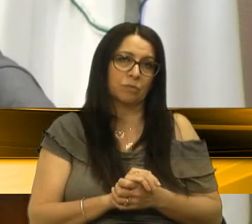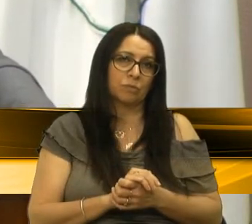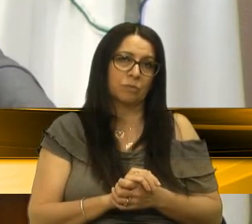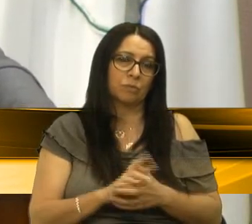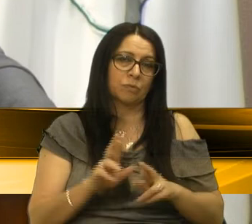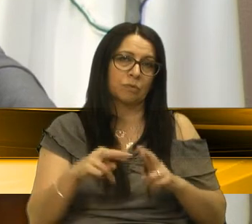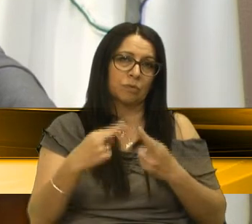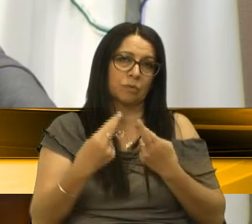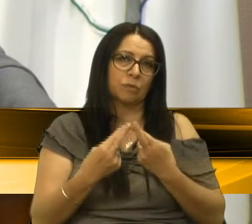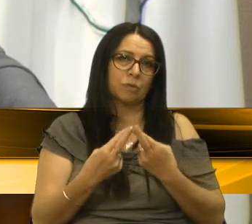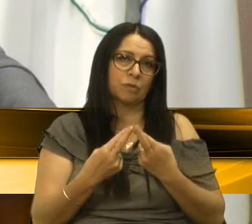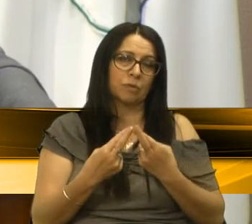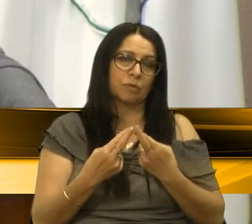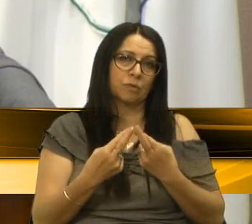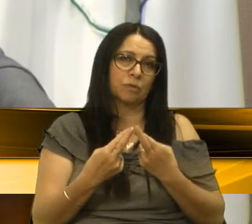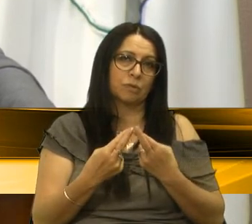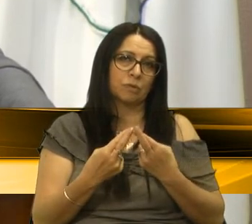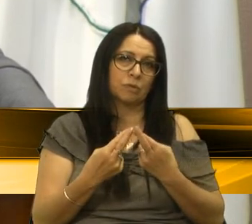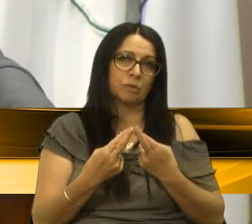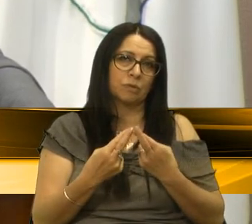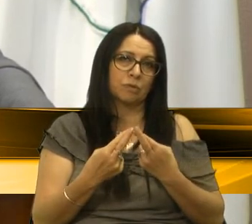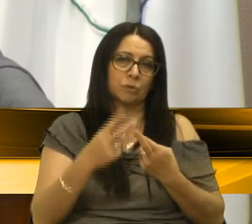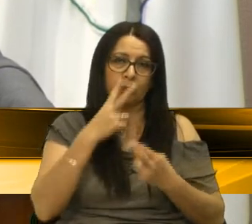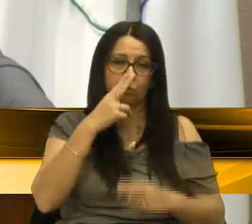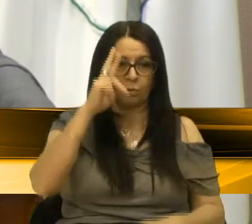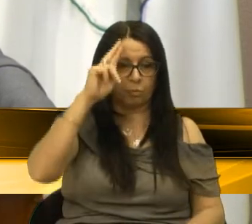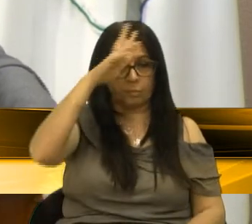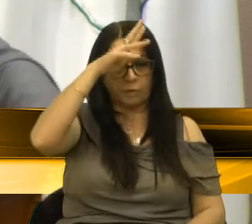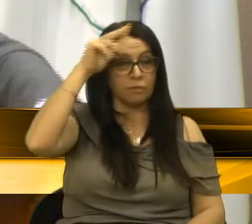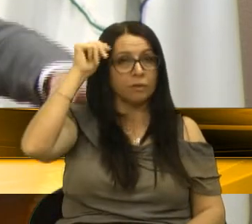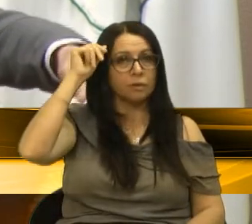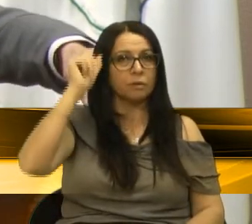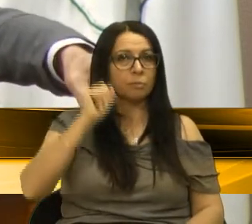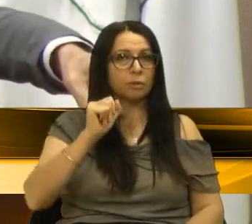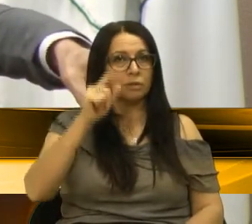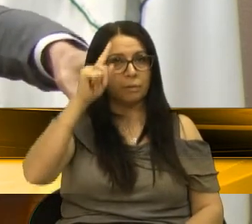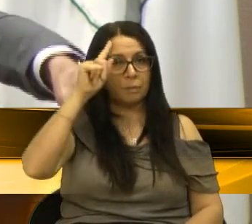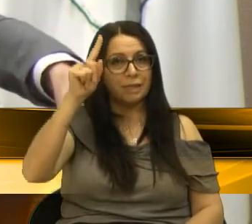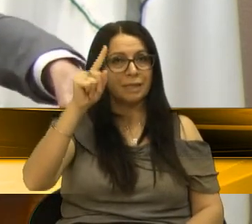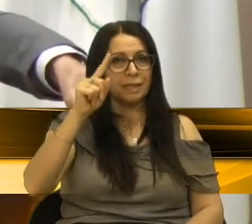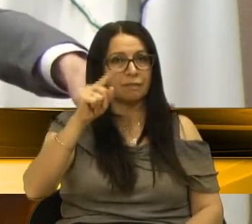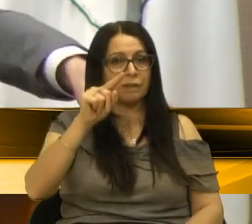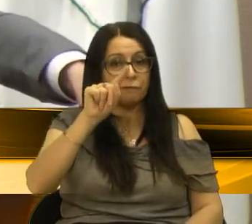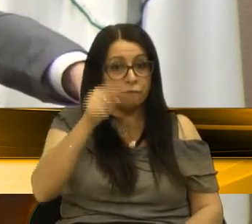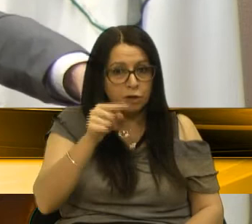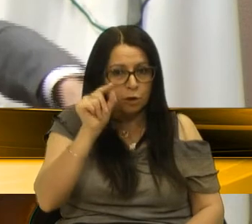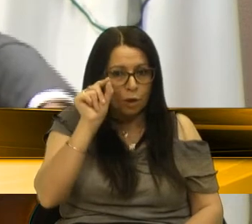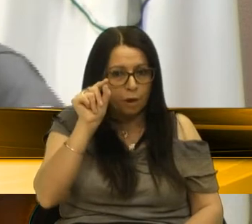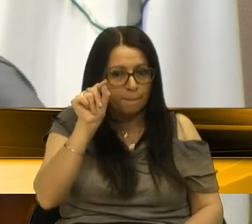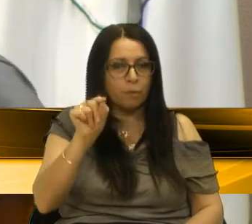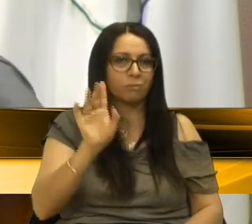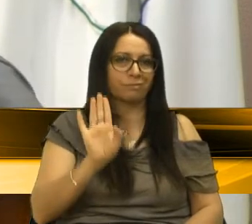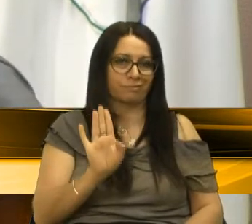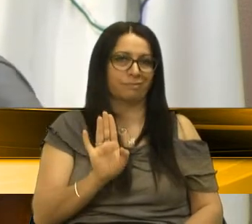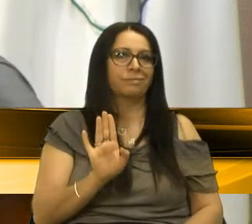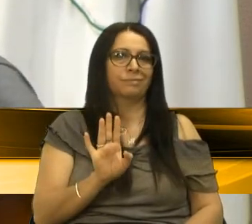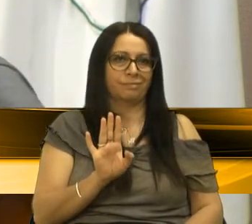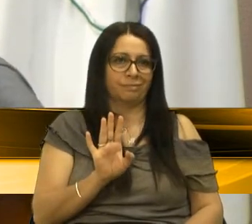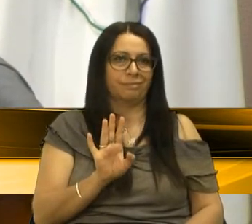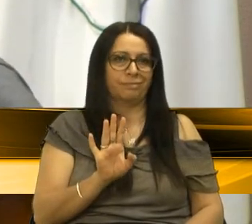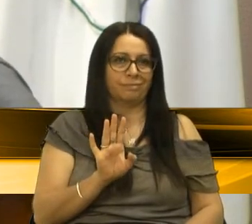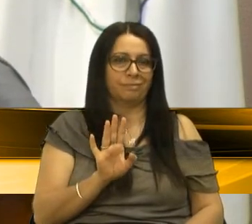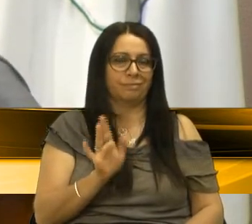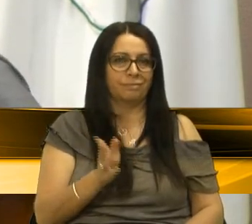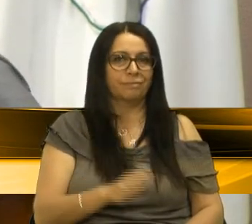sessão, ela foi exatamente o estilo do prefeito. Se ele pudesse, ele mandava ler as vírgulas e os pontos.